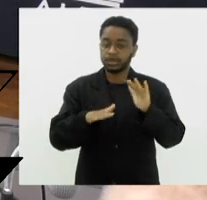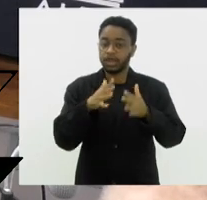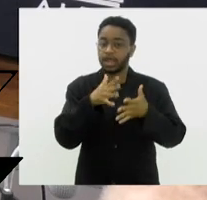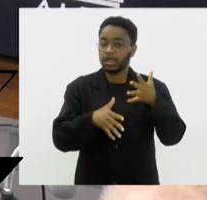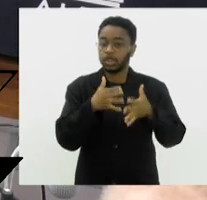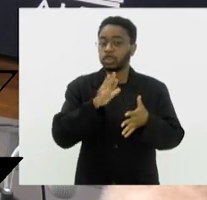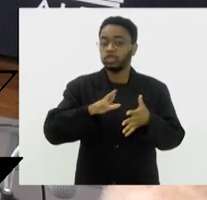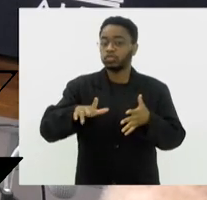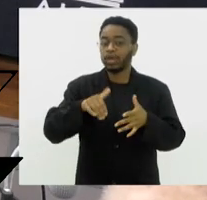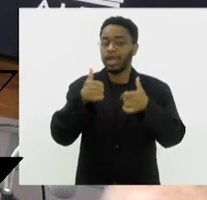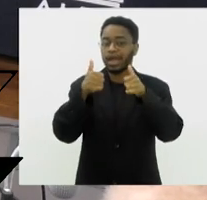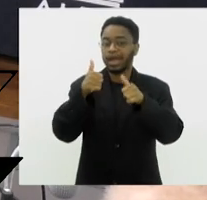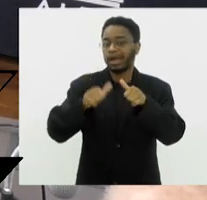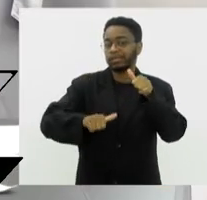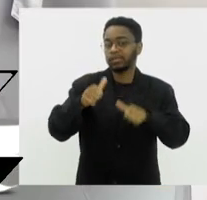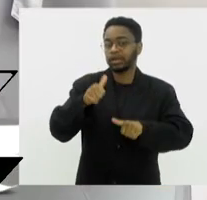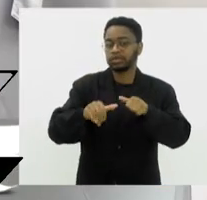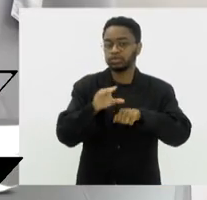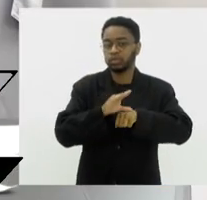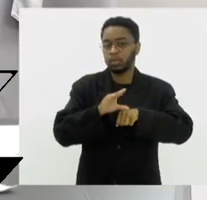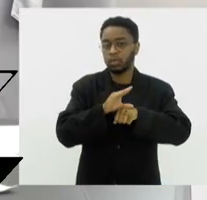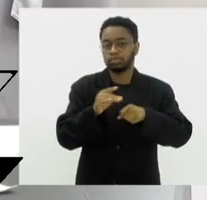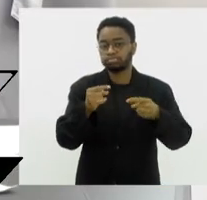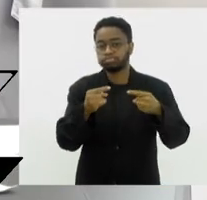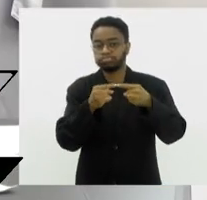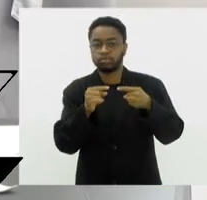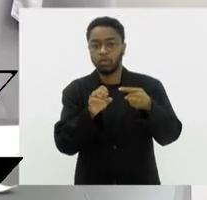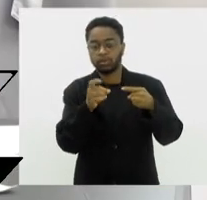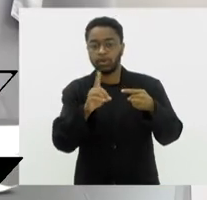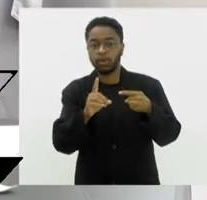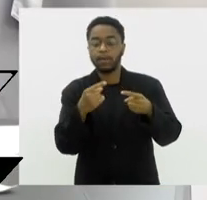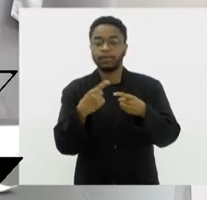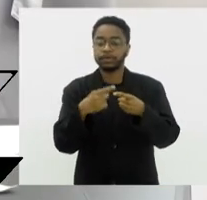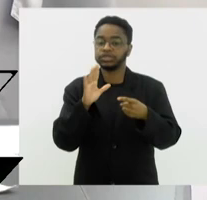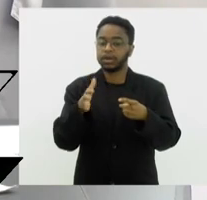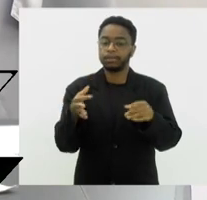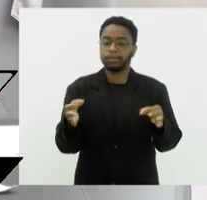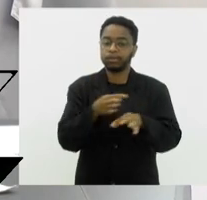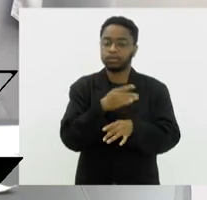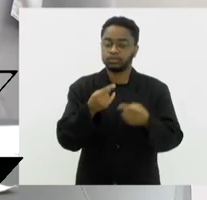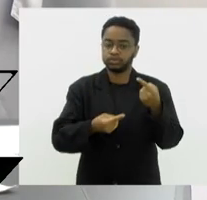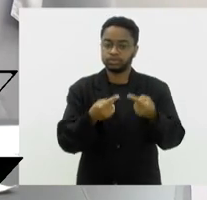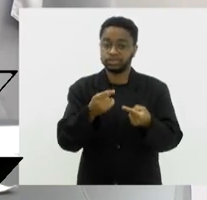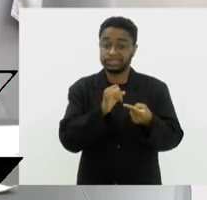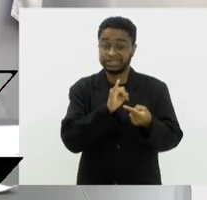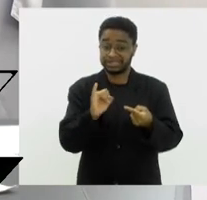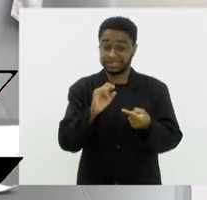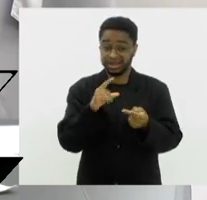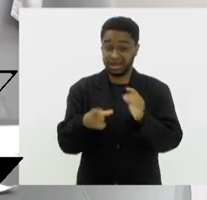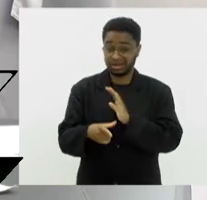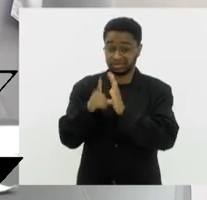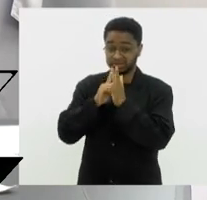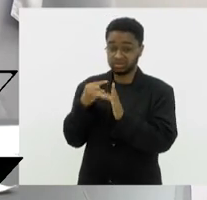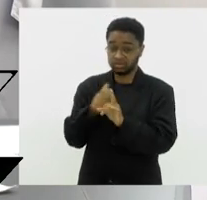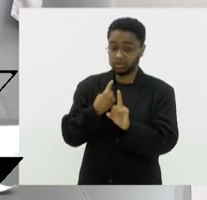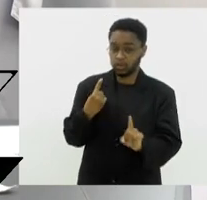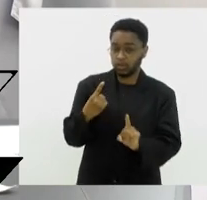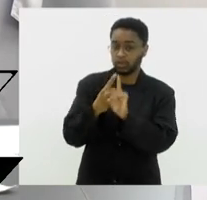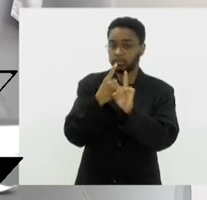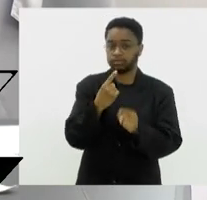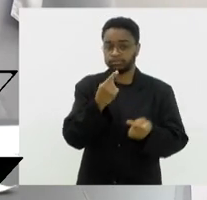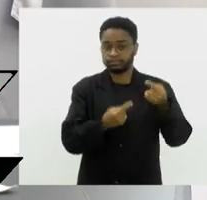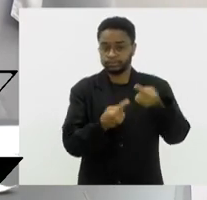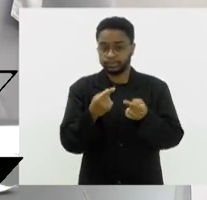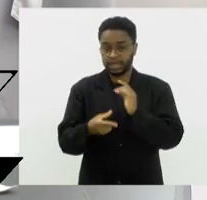a revisão da constitucionalidade ou da injuridicidade, porque já está superado. Se a gente tivesse encontrado uma tramitação anterior